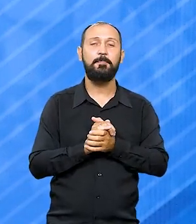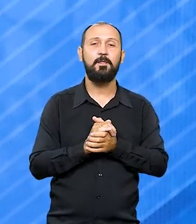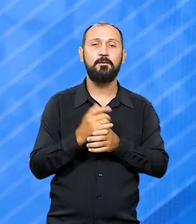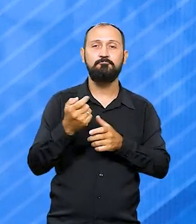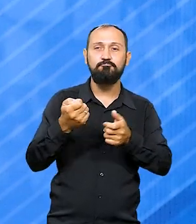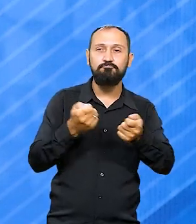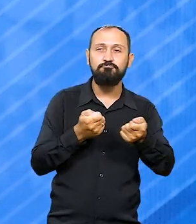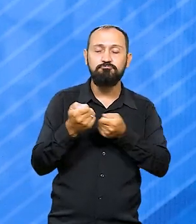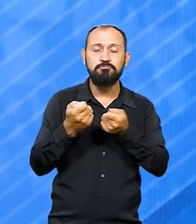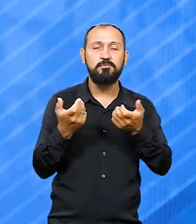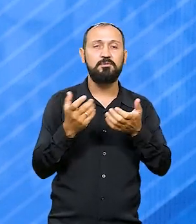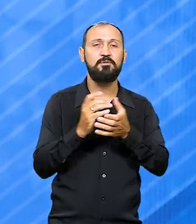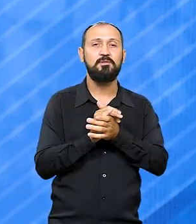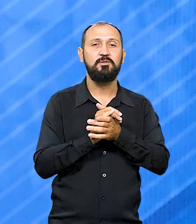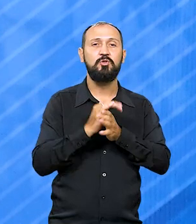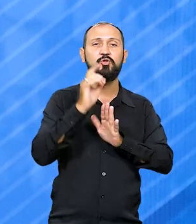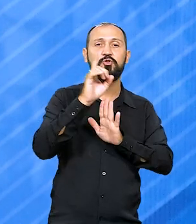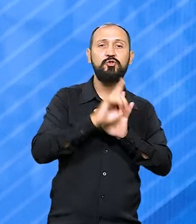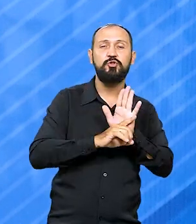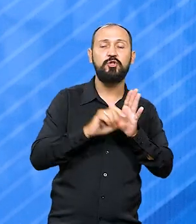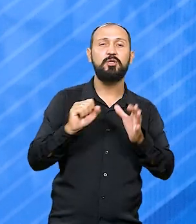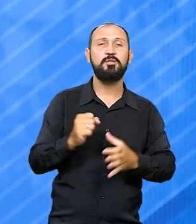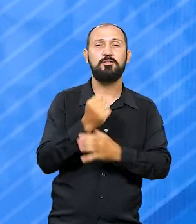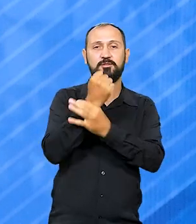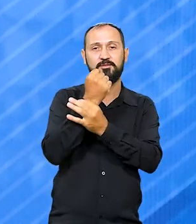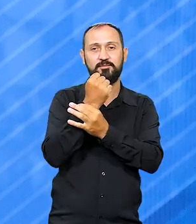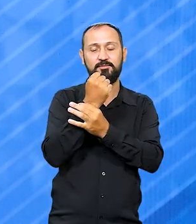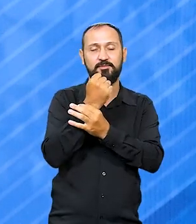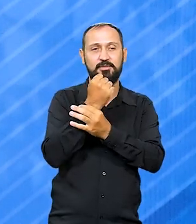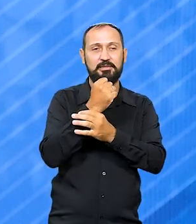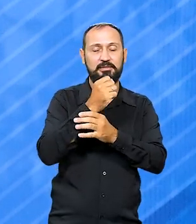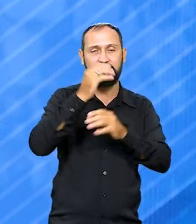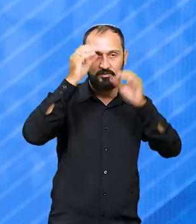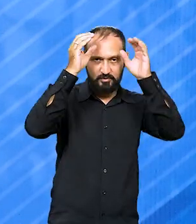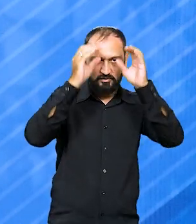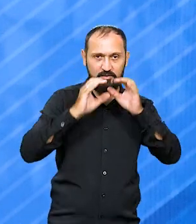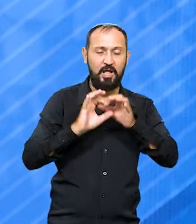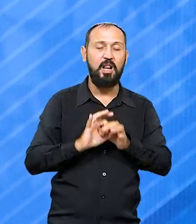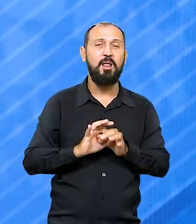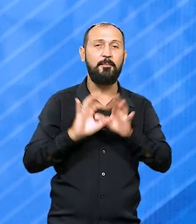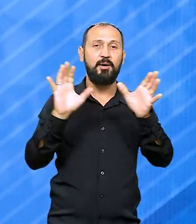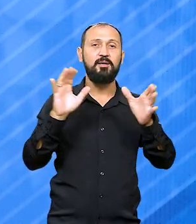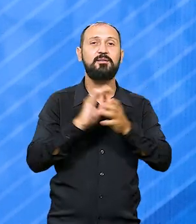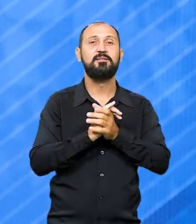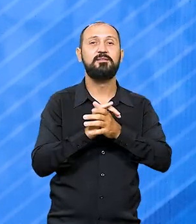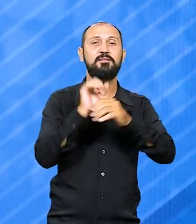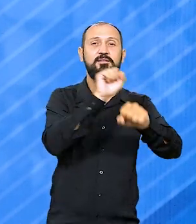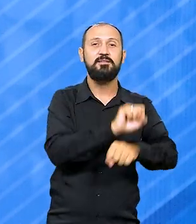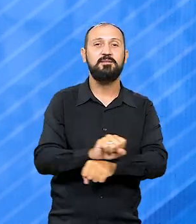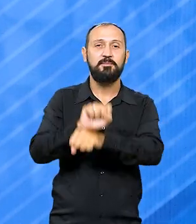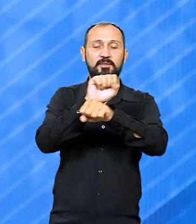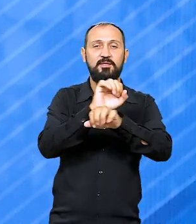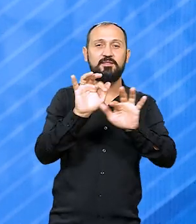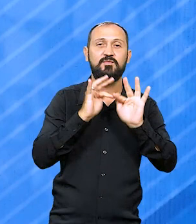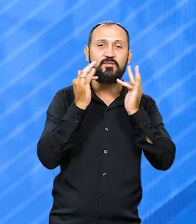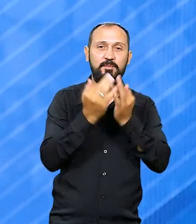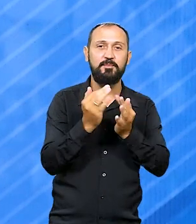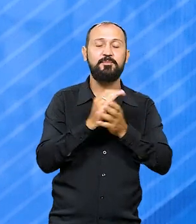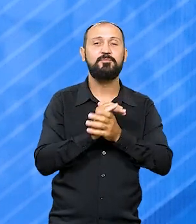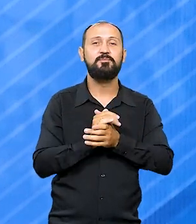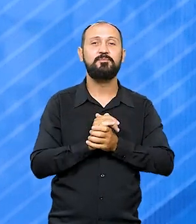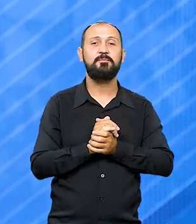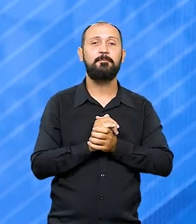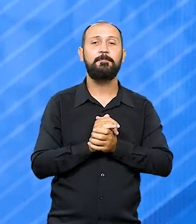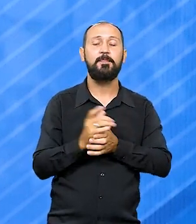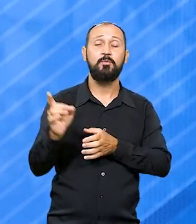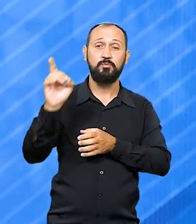né, disputando ali direitos e garantias do cidadão, liberdade, né, a esperança da família.